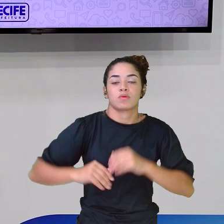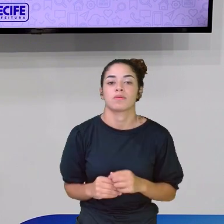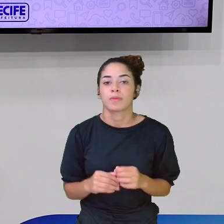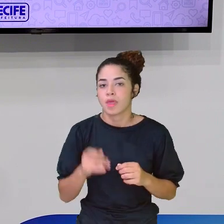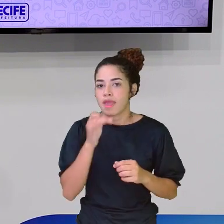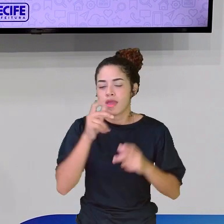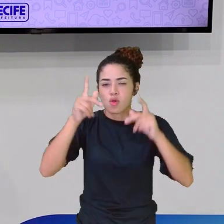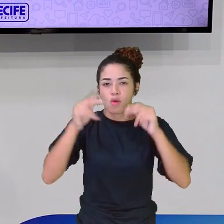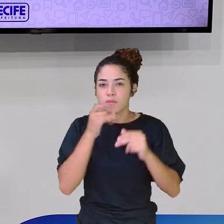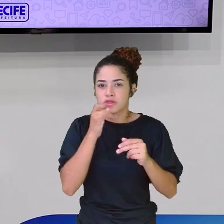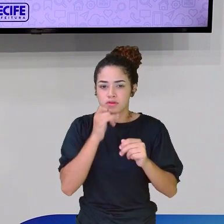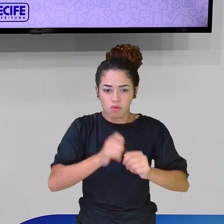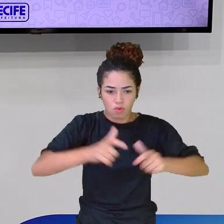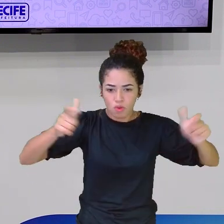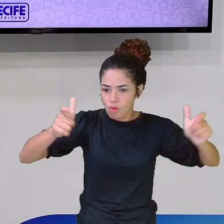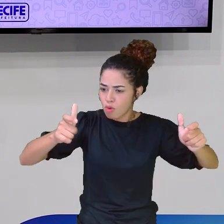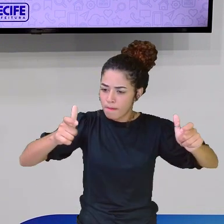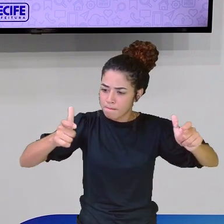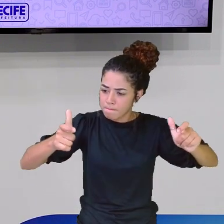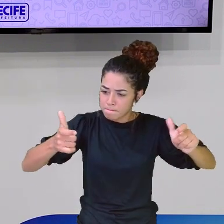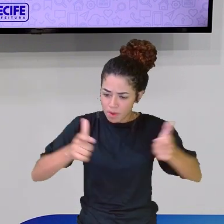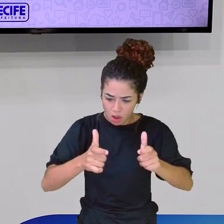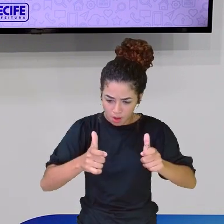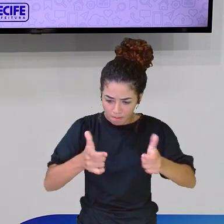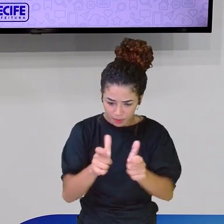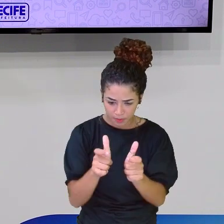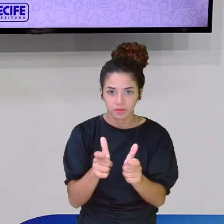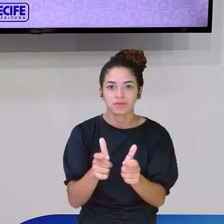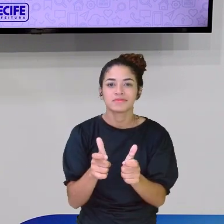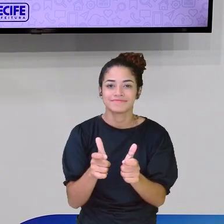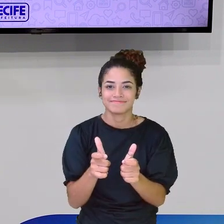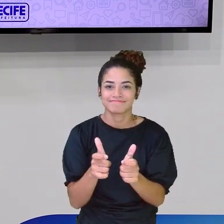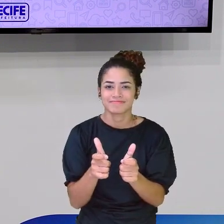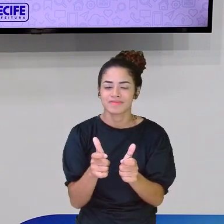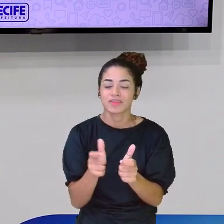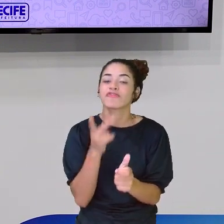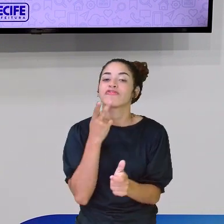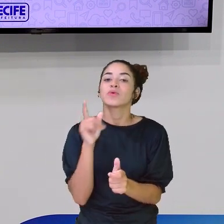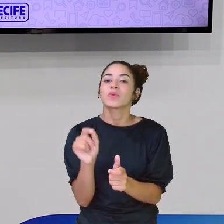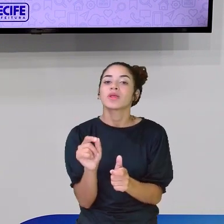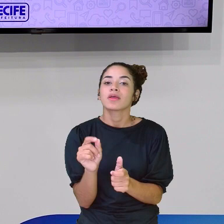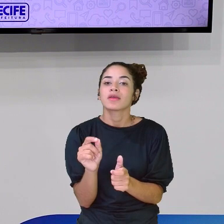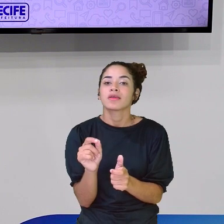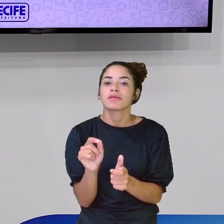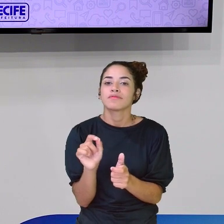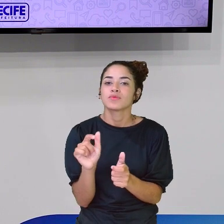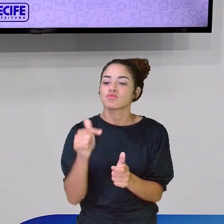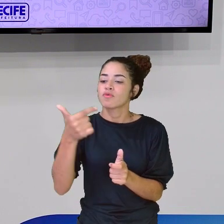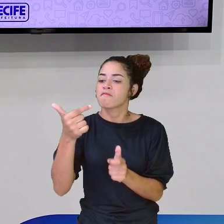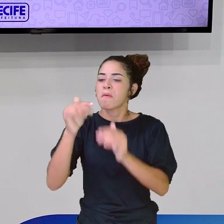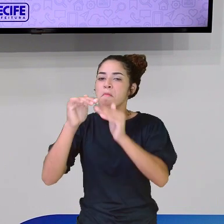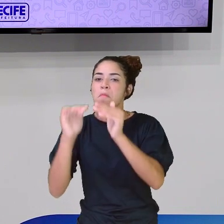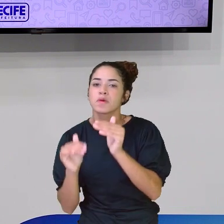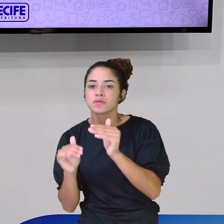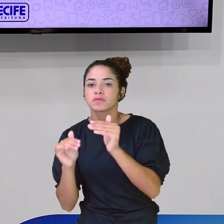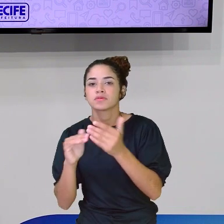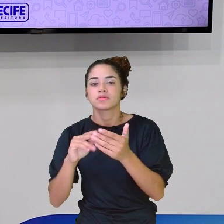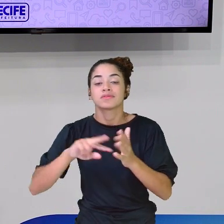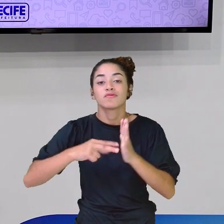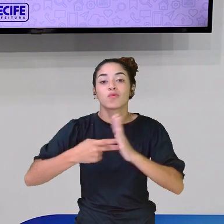2 vezes menor. Se eu estou dizendo em 2 vezes menor, eu estou dizendo que é para reduzir na